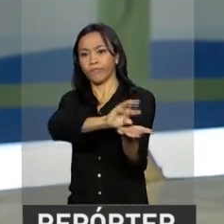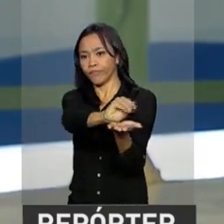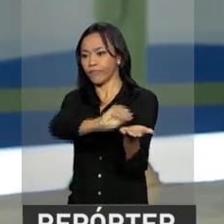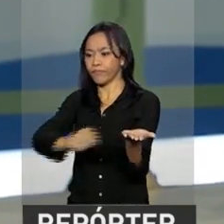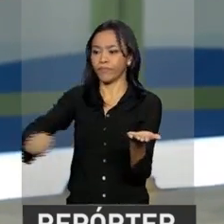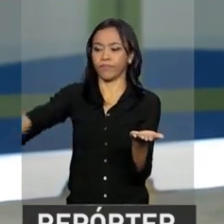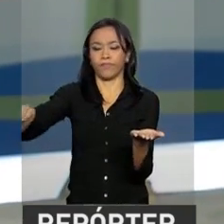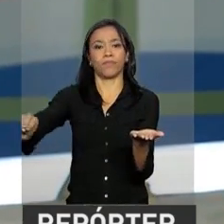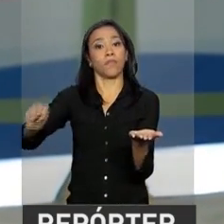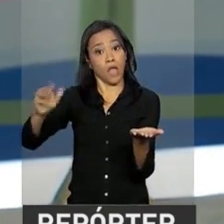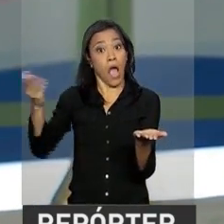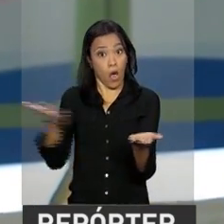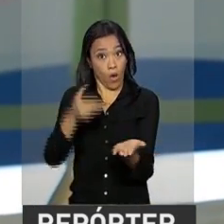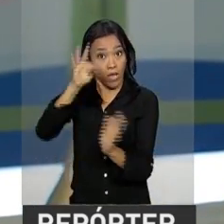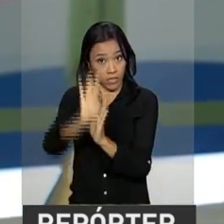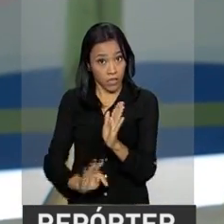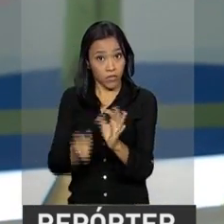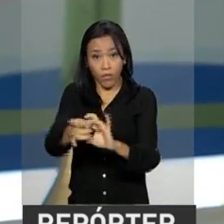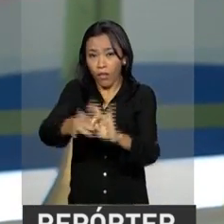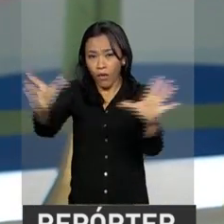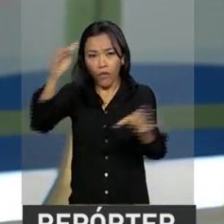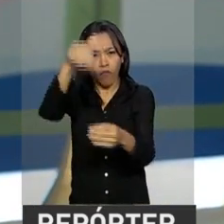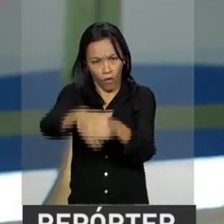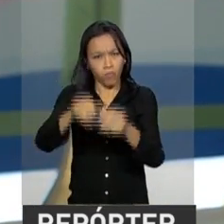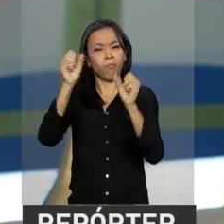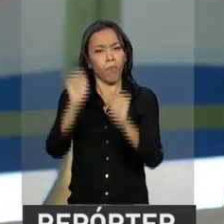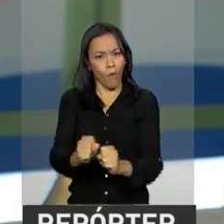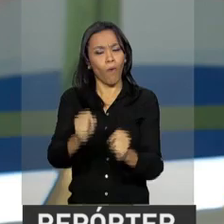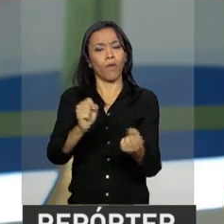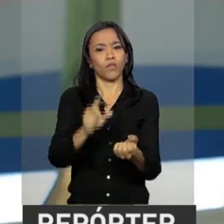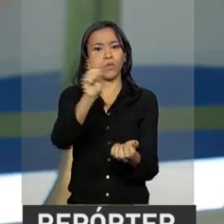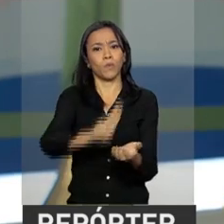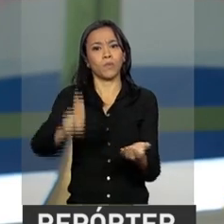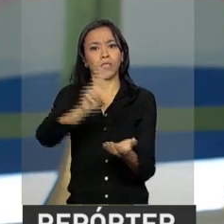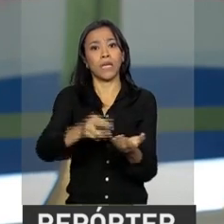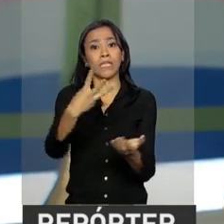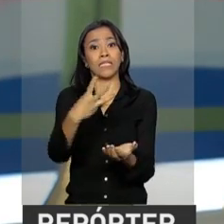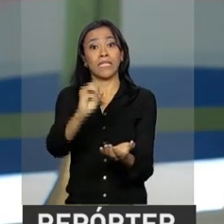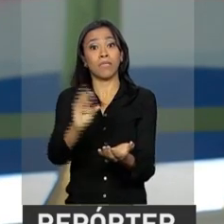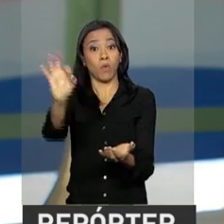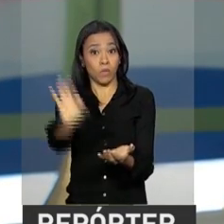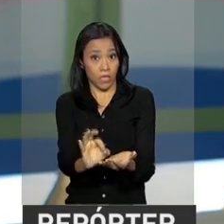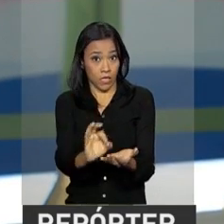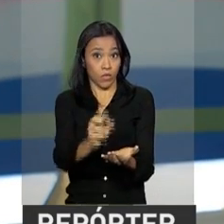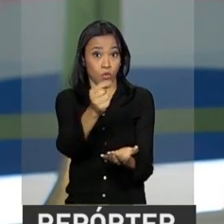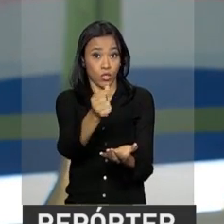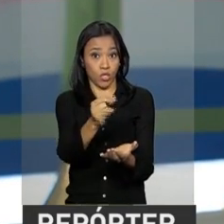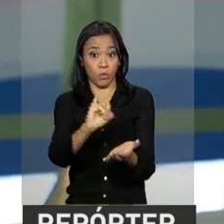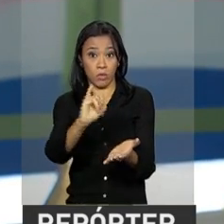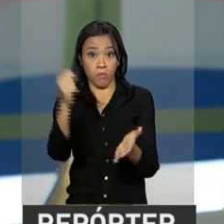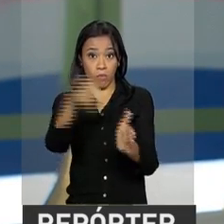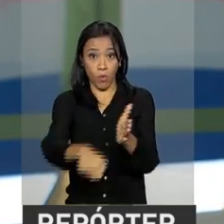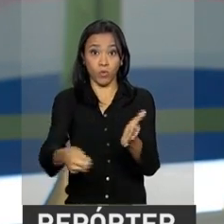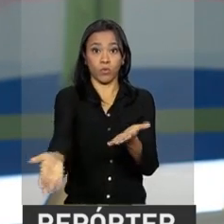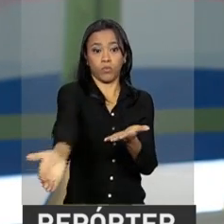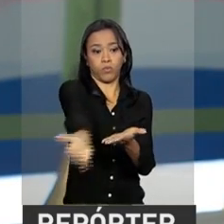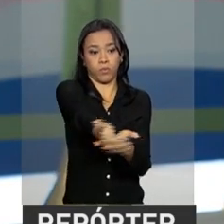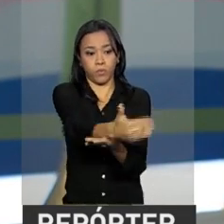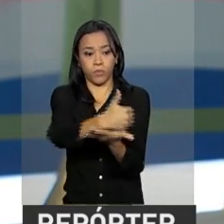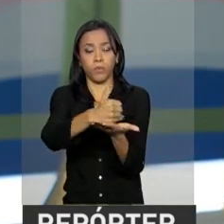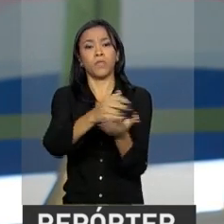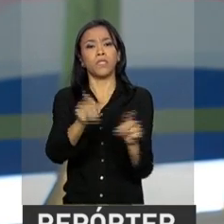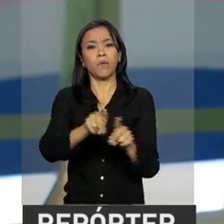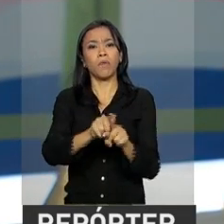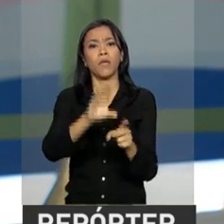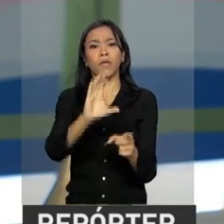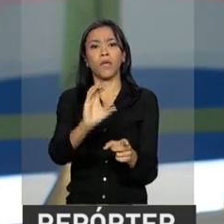ele prever que podem ser utilizados livremente trinta por cento de tudo aquilo que é arrecadado com impostos e contribuições sociais